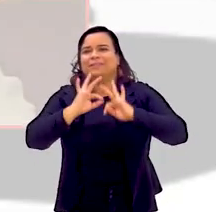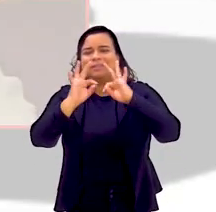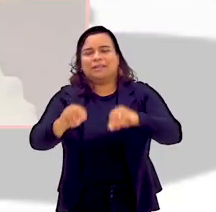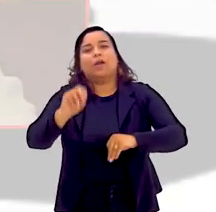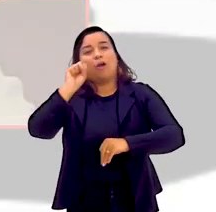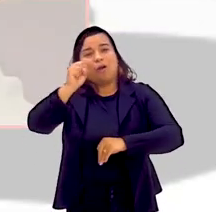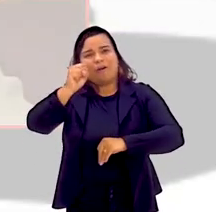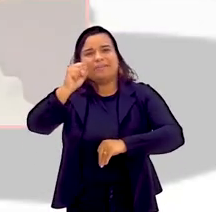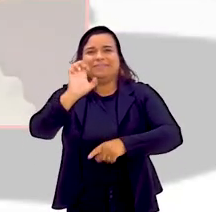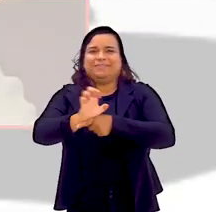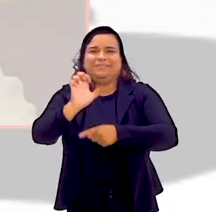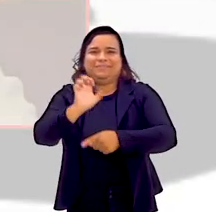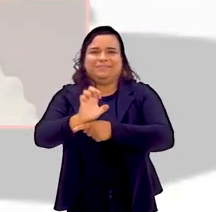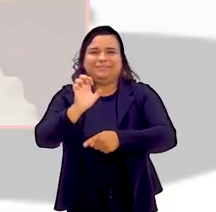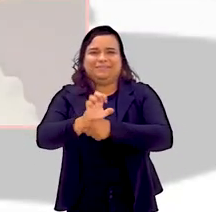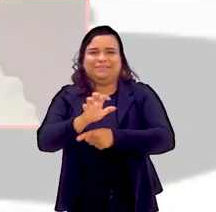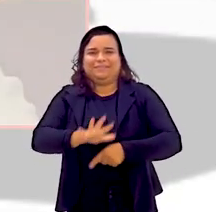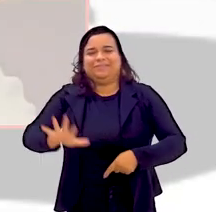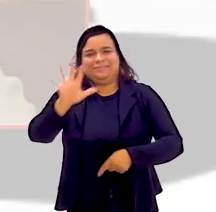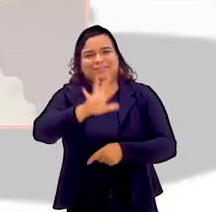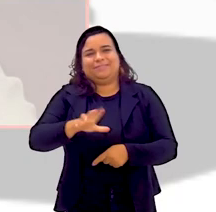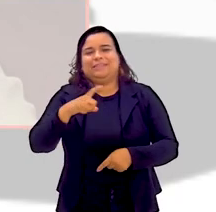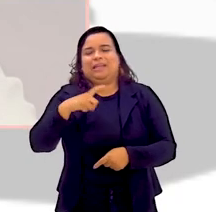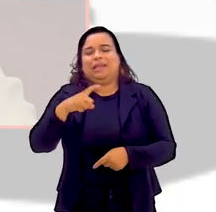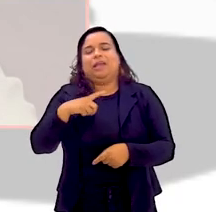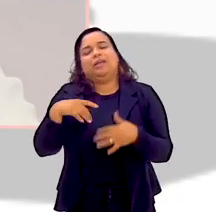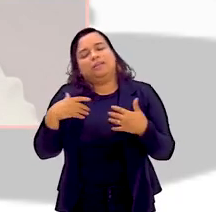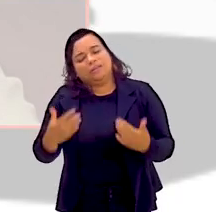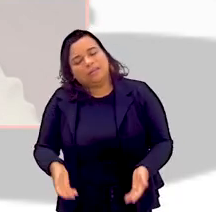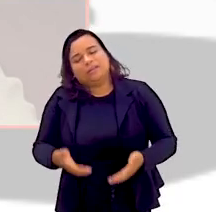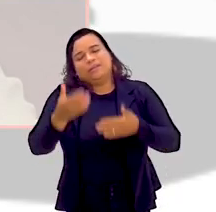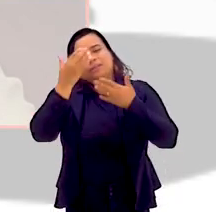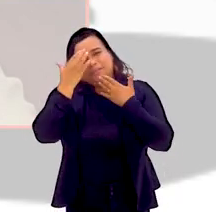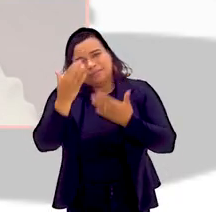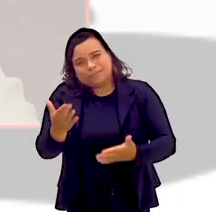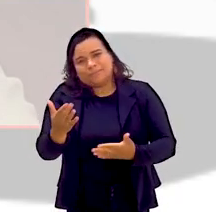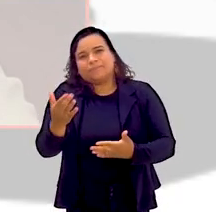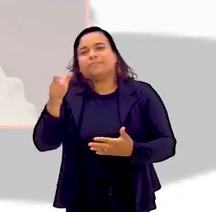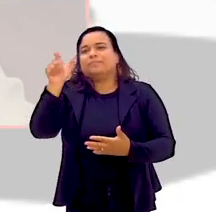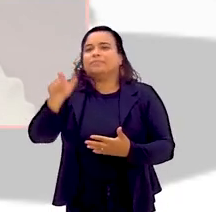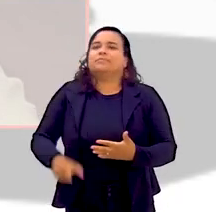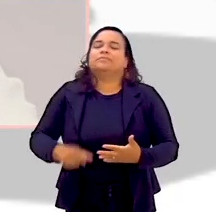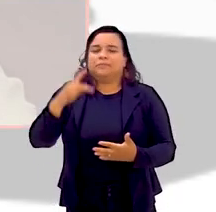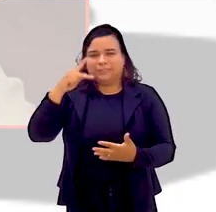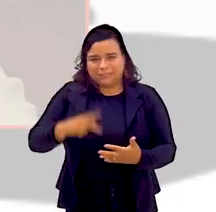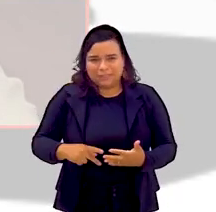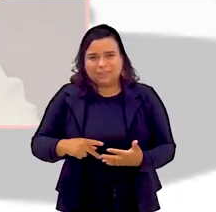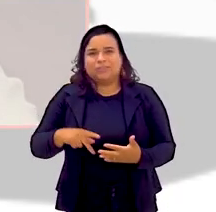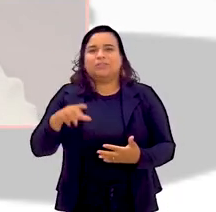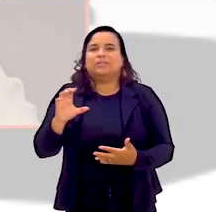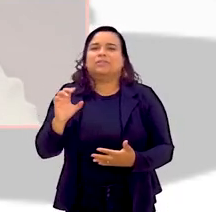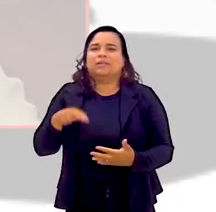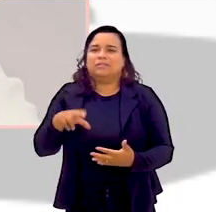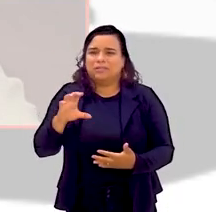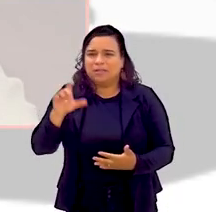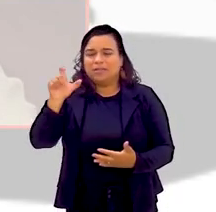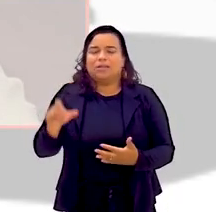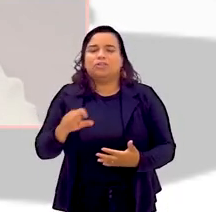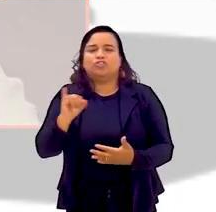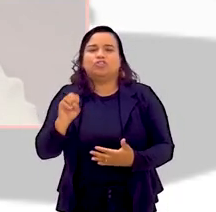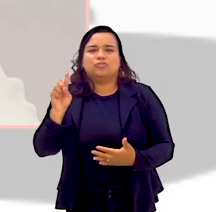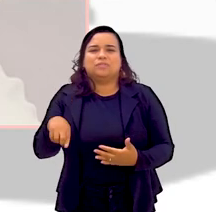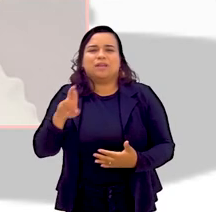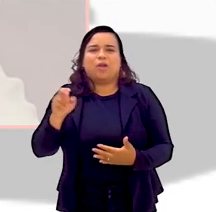do Rio, espalhados em cidades realmente referenciais, agradecer ao nosso presidente da CNC, José Roberto Tavares, que tem